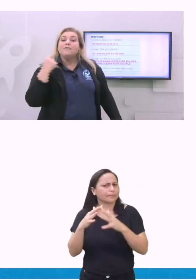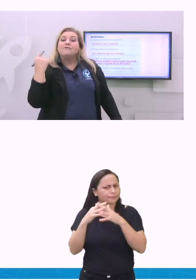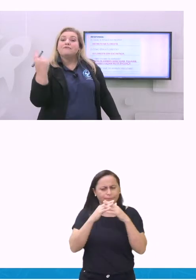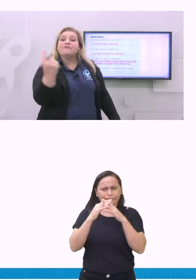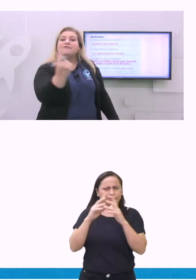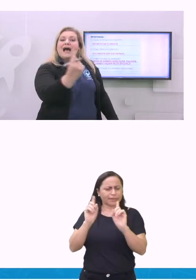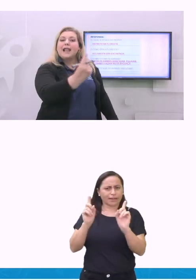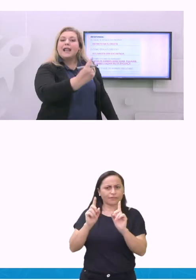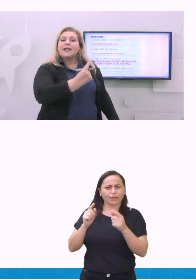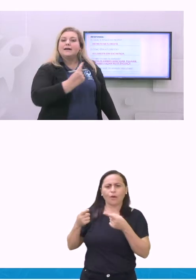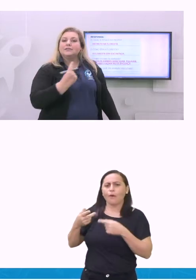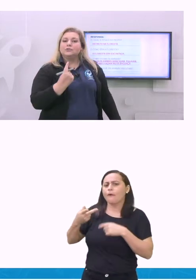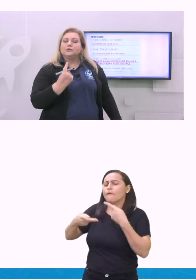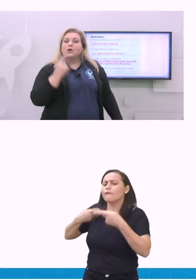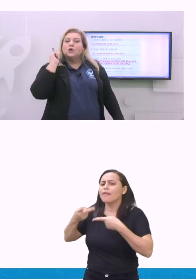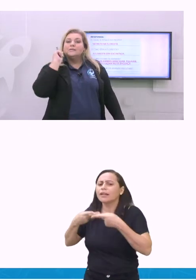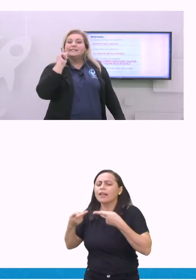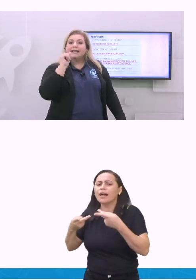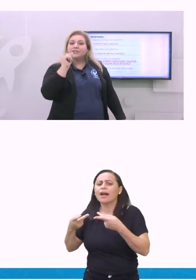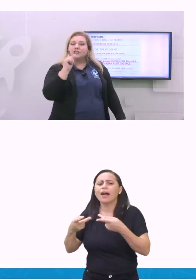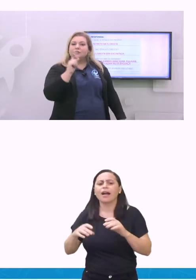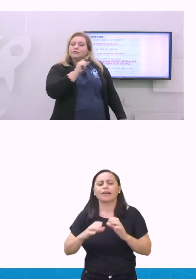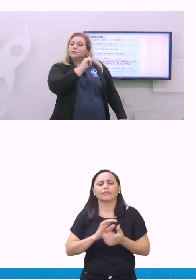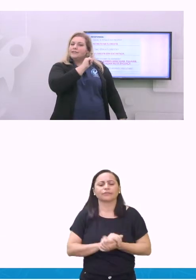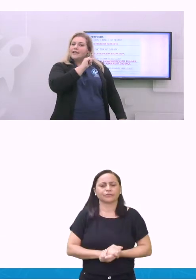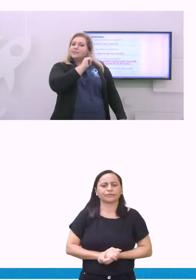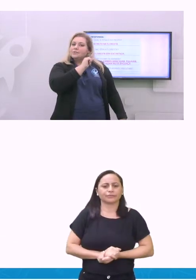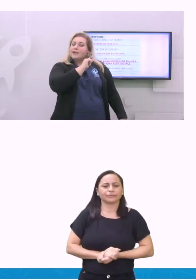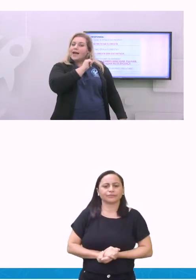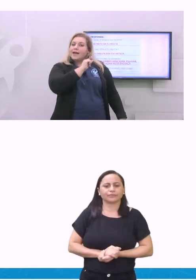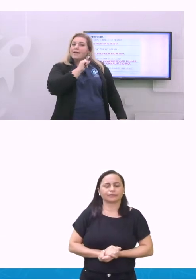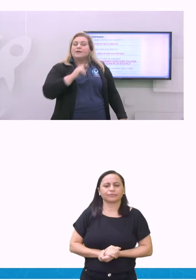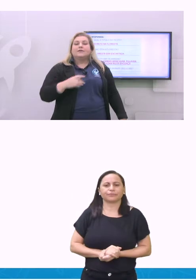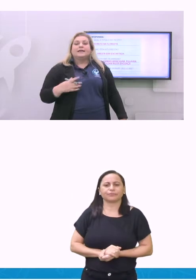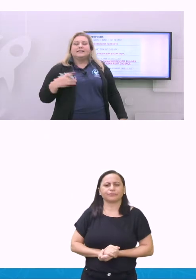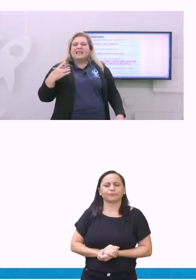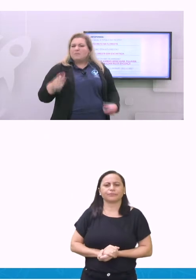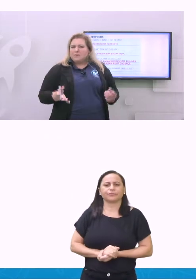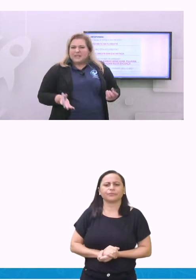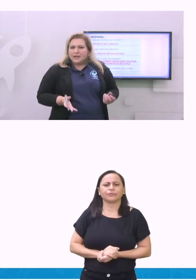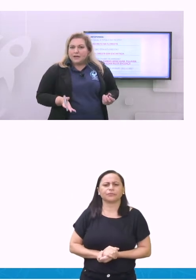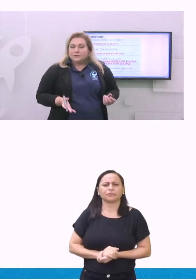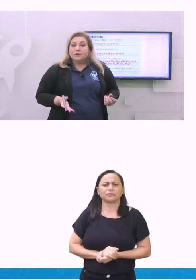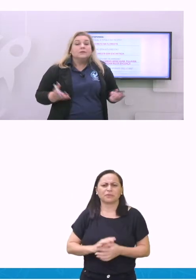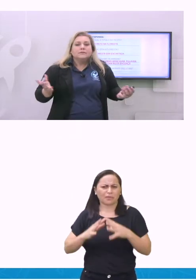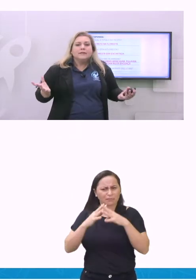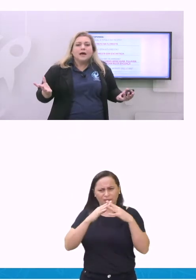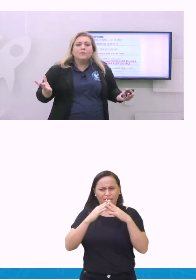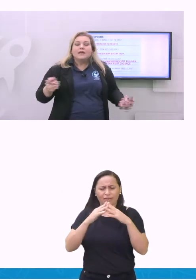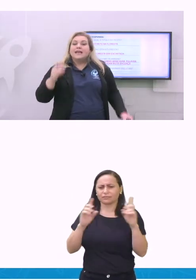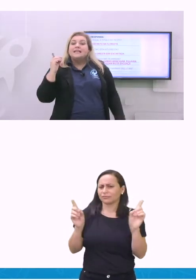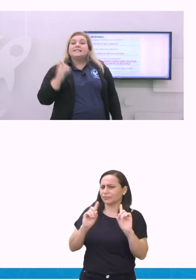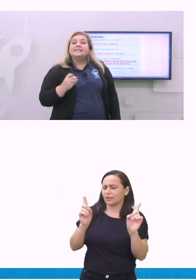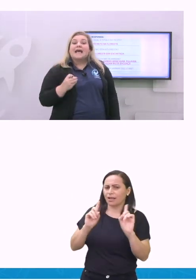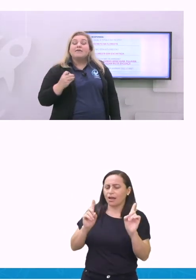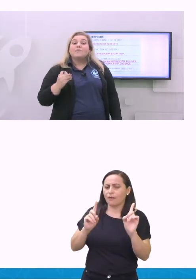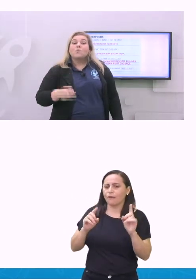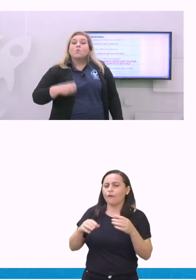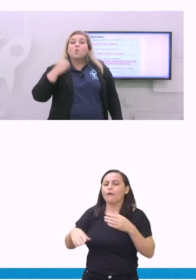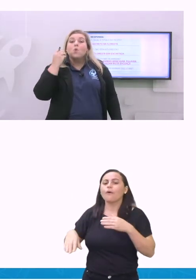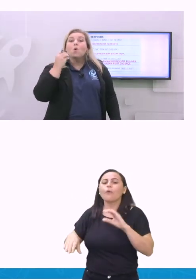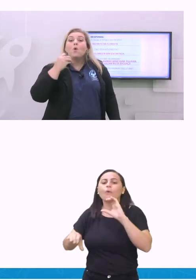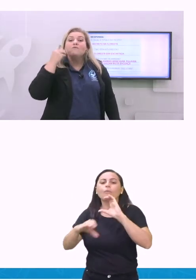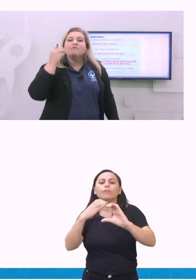estavam falando. Sentido do texto lá. Eles estavam brigando? Não, eles